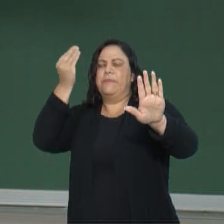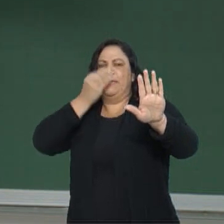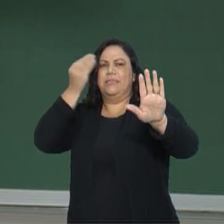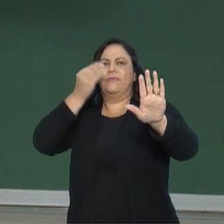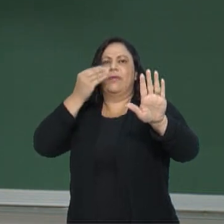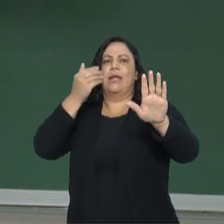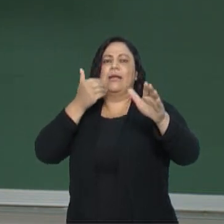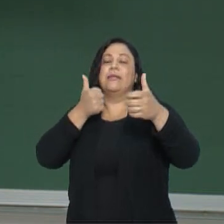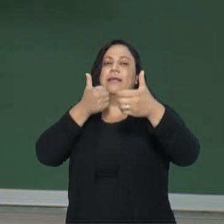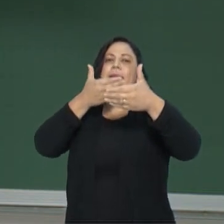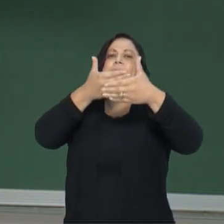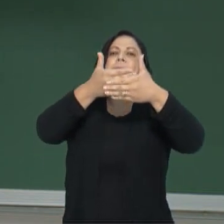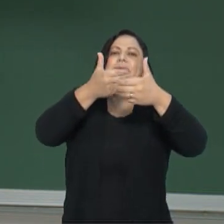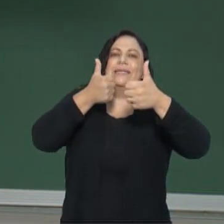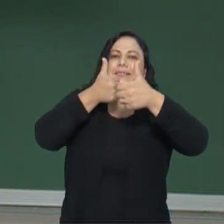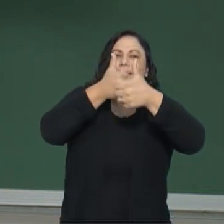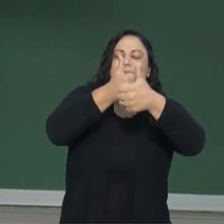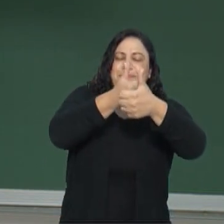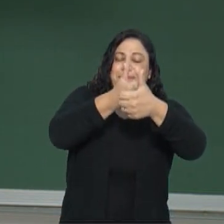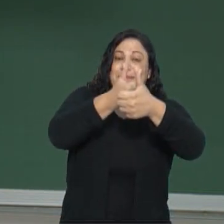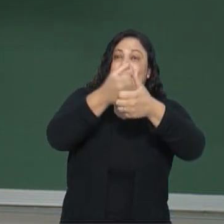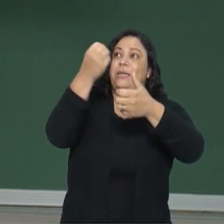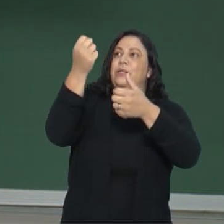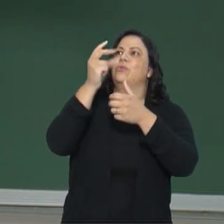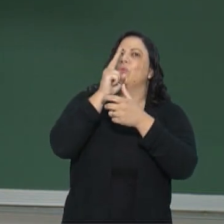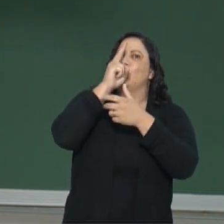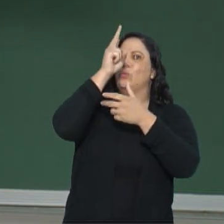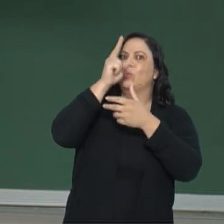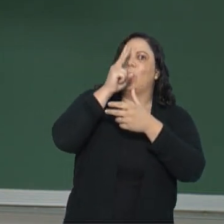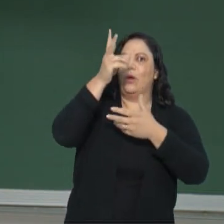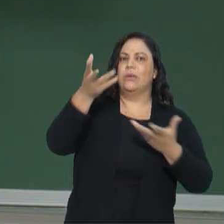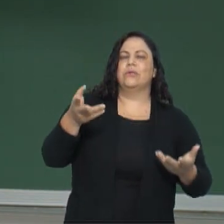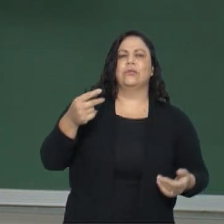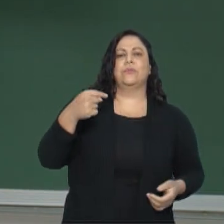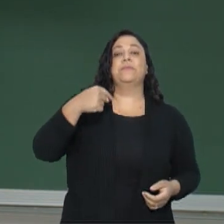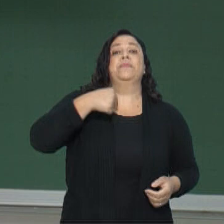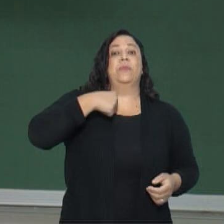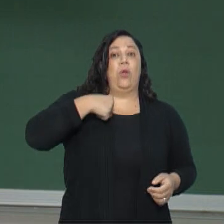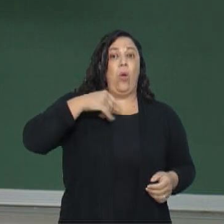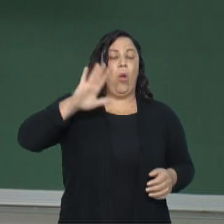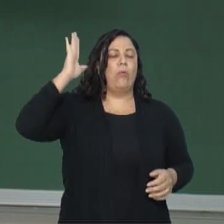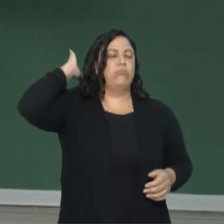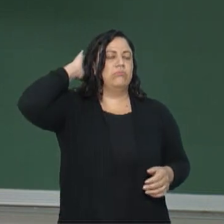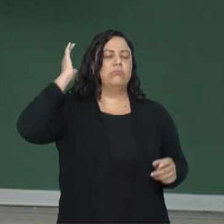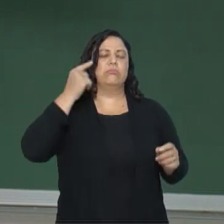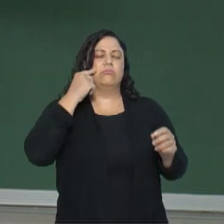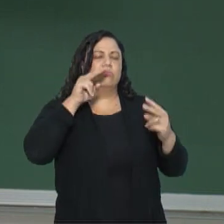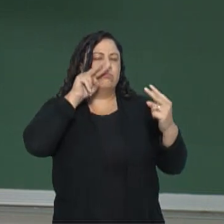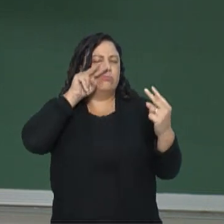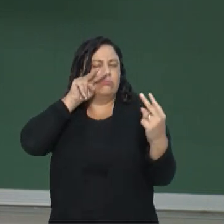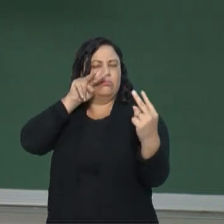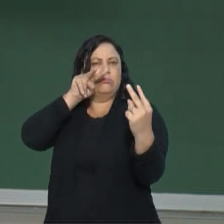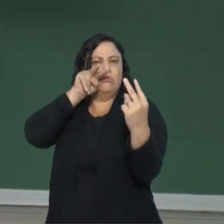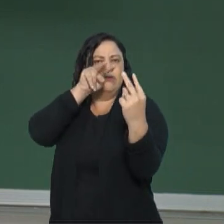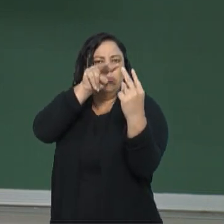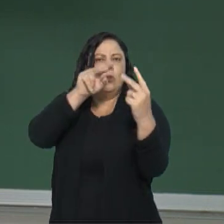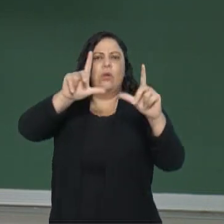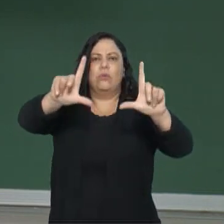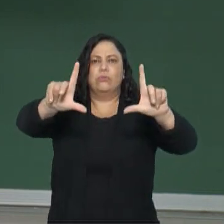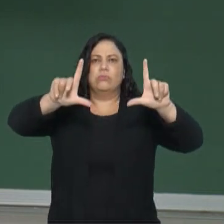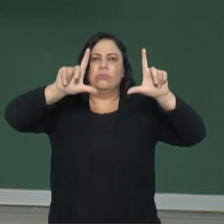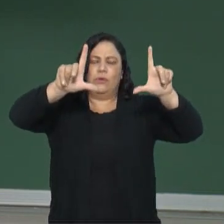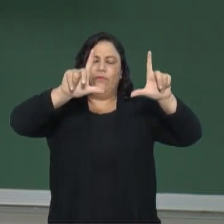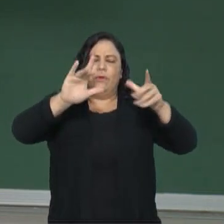Vou dar um exemplo. A imagem está aqui. Vou fazer de conta que eu sou você na sua casa vendo pela televisão, pelo computador,